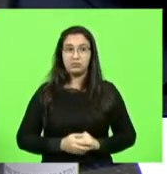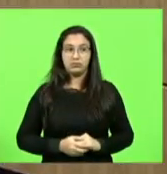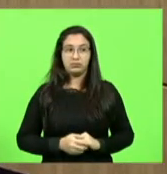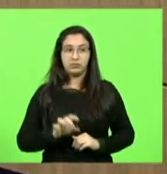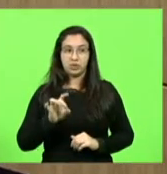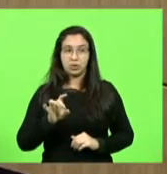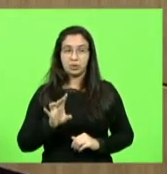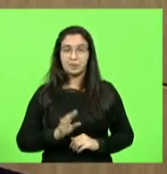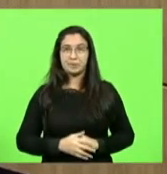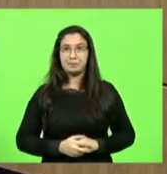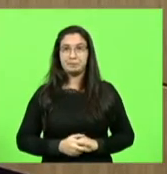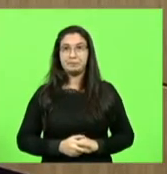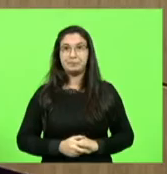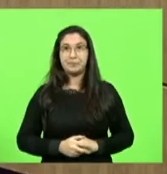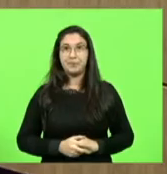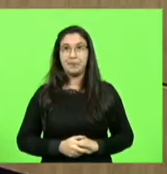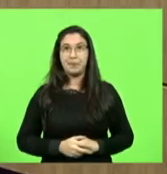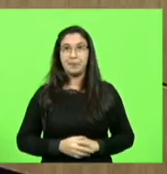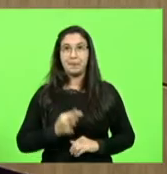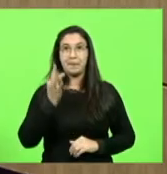presidente. Deputado Fernando.